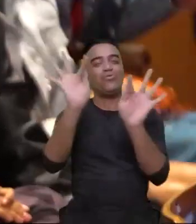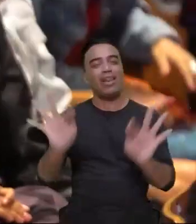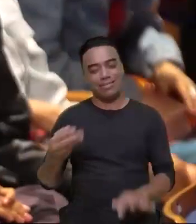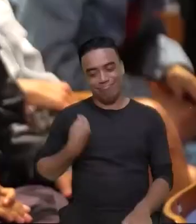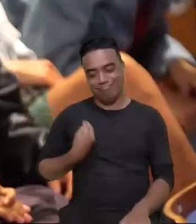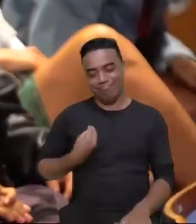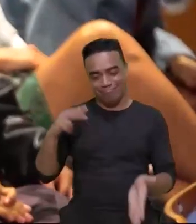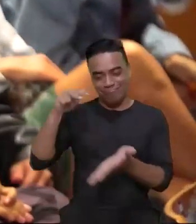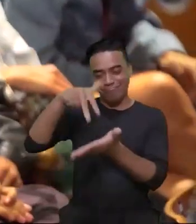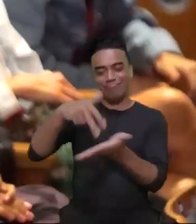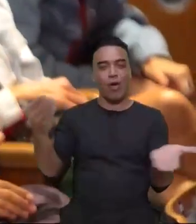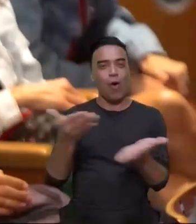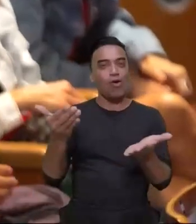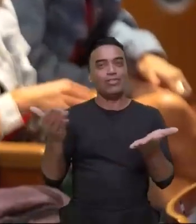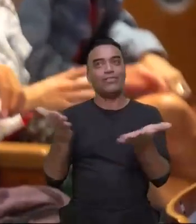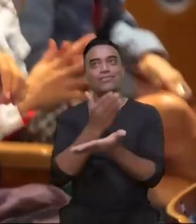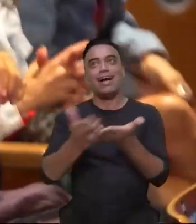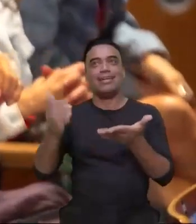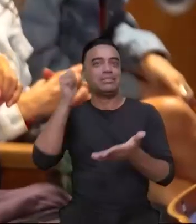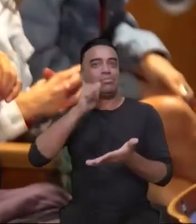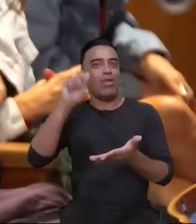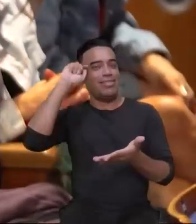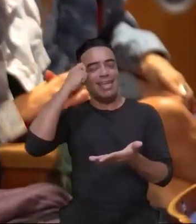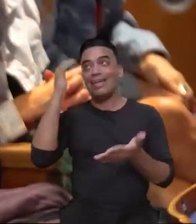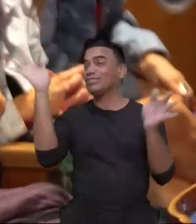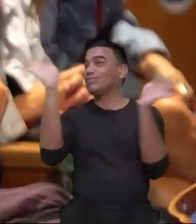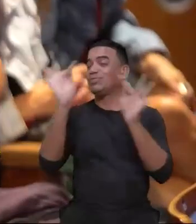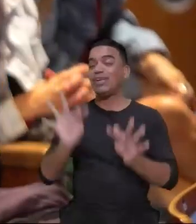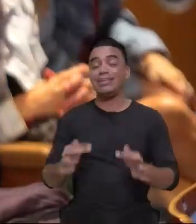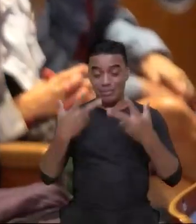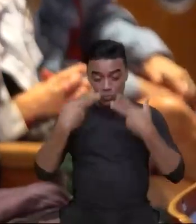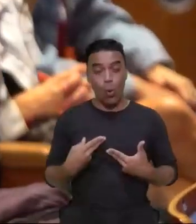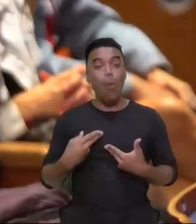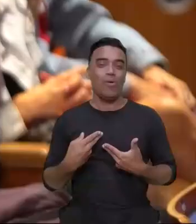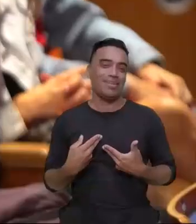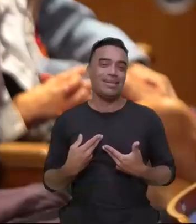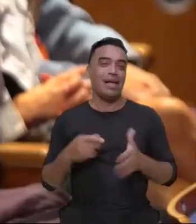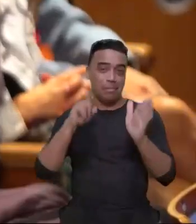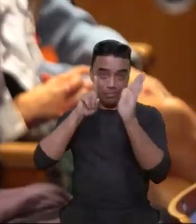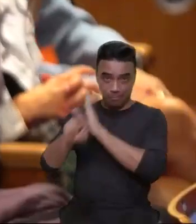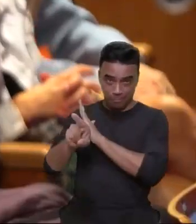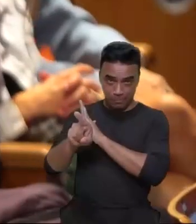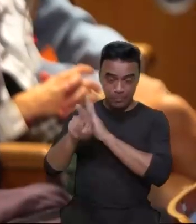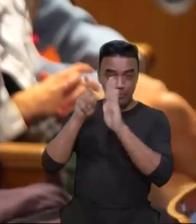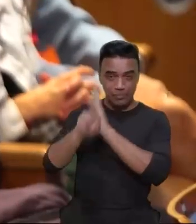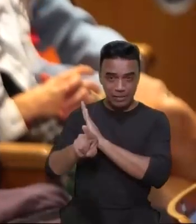estar aqui. Acho que várias mulheres negras também estão muito felizes, como eu. E aí a minha